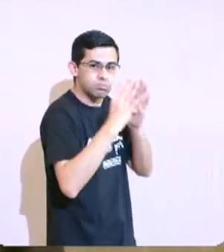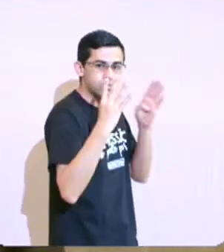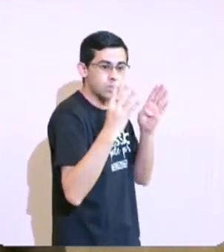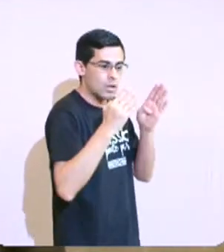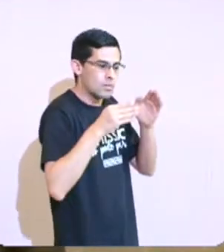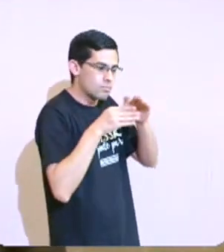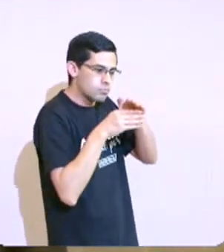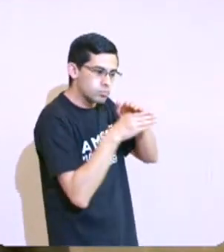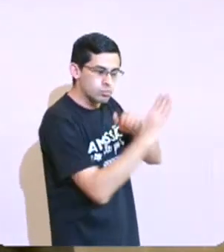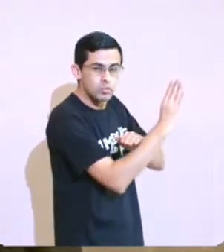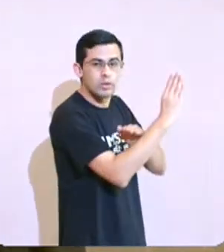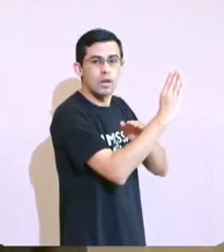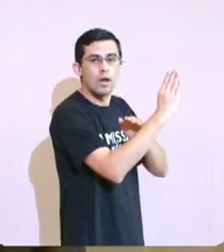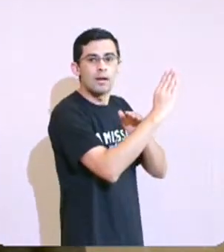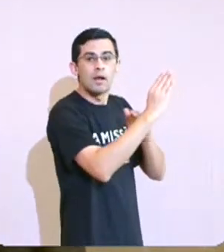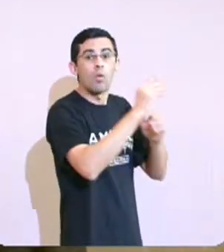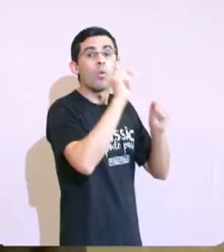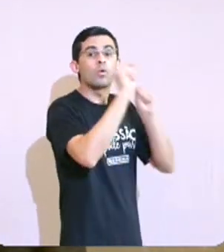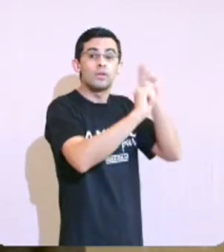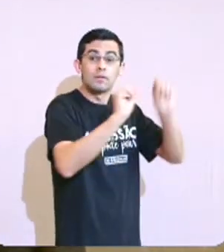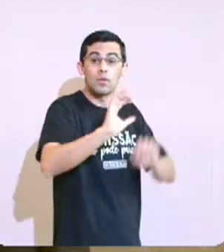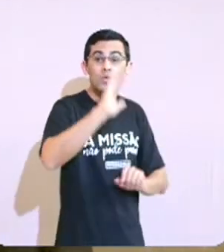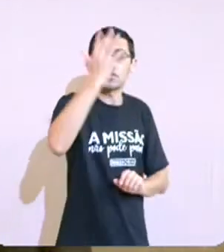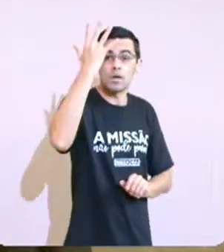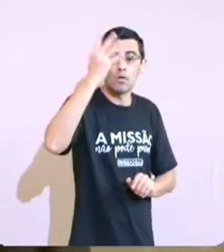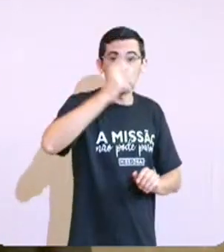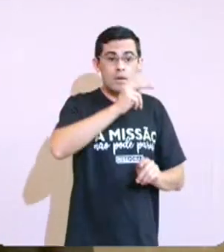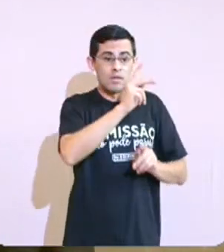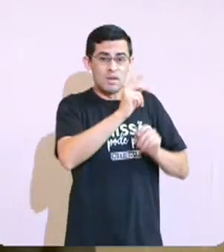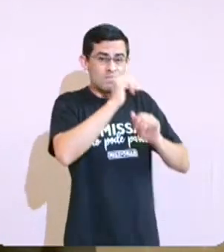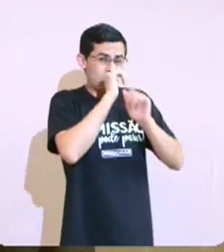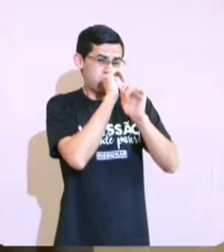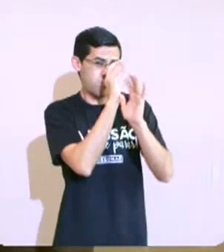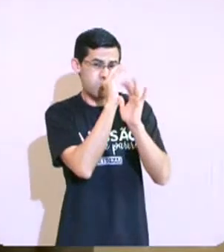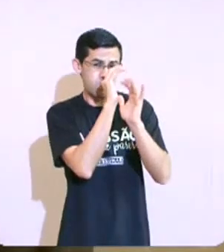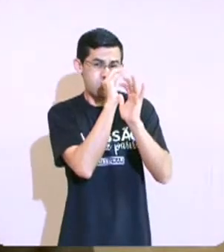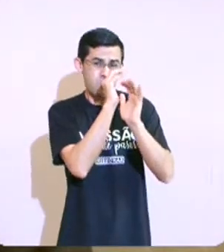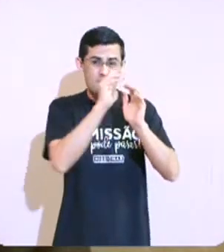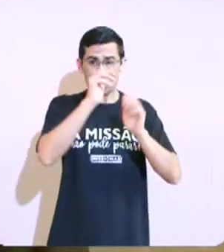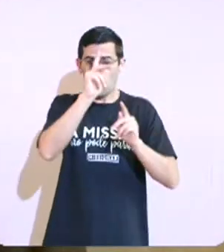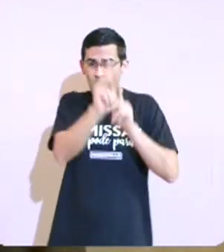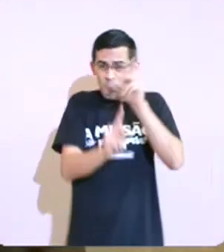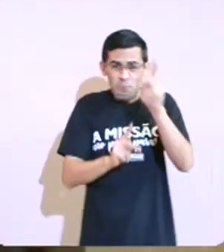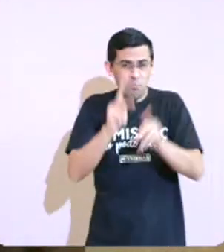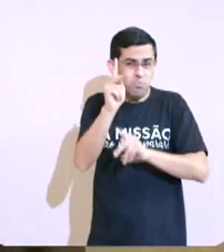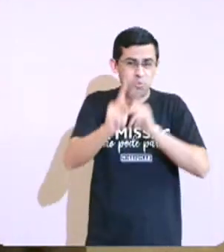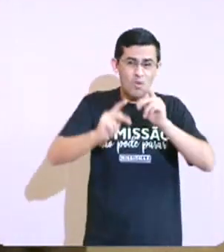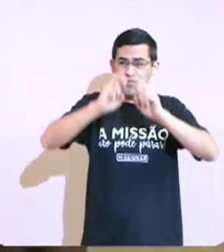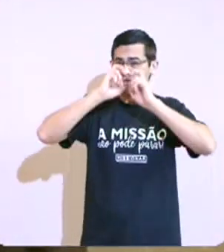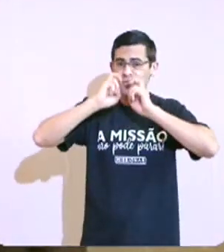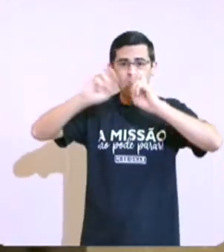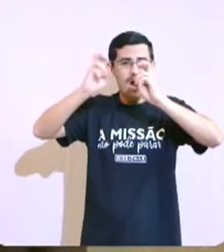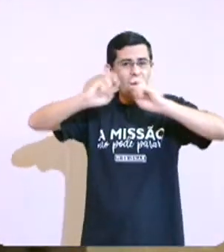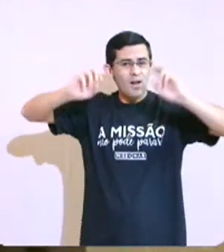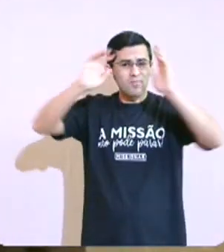pelas portas das muralhas da cidade, as trombetas no Fórum Romano tocavam